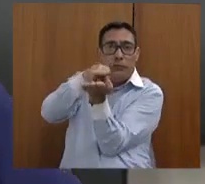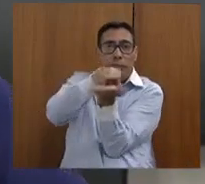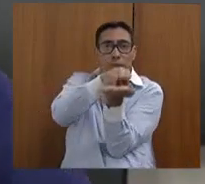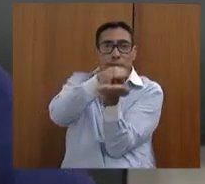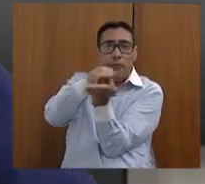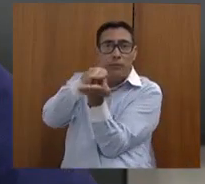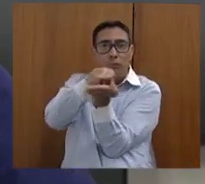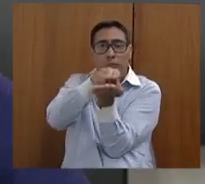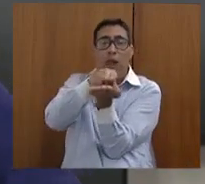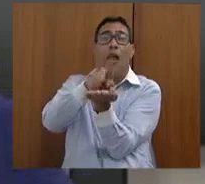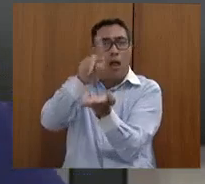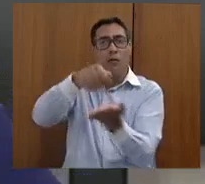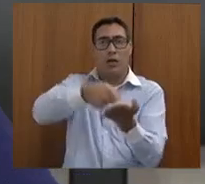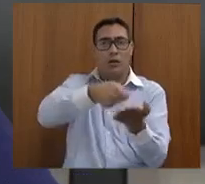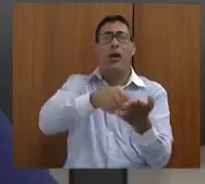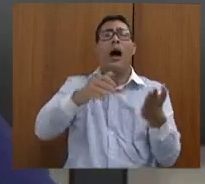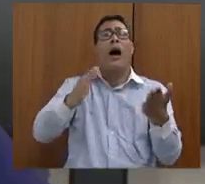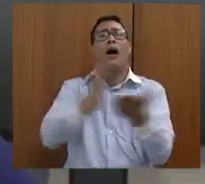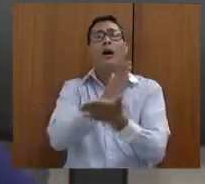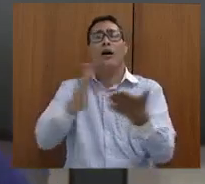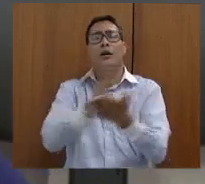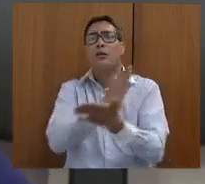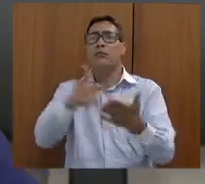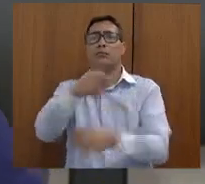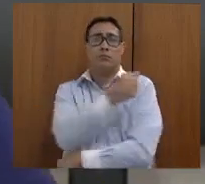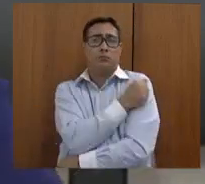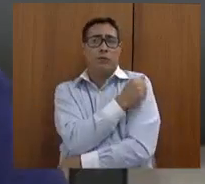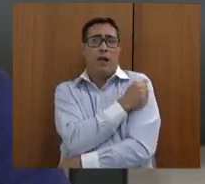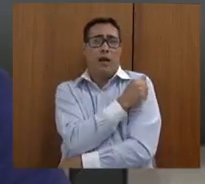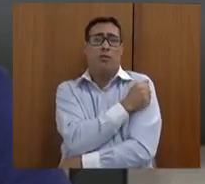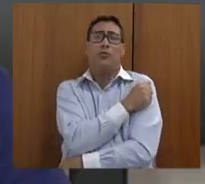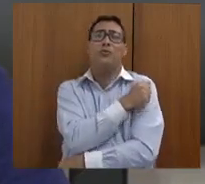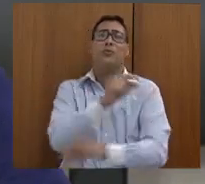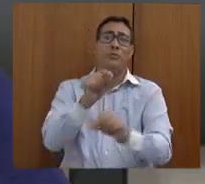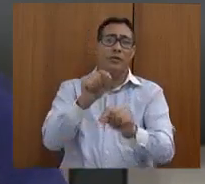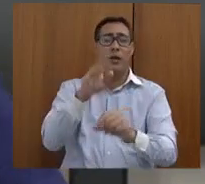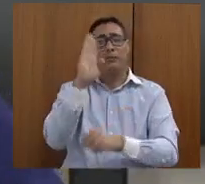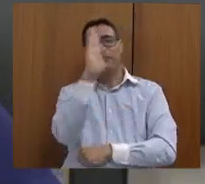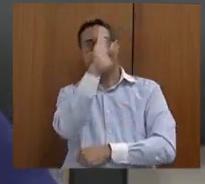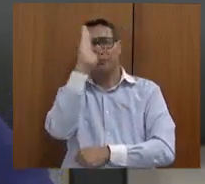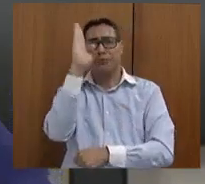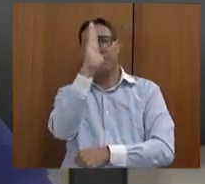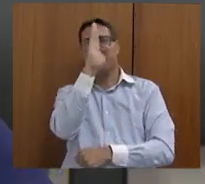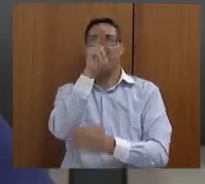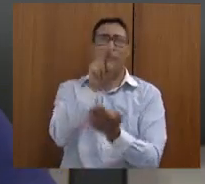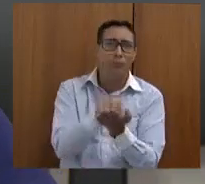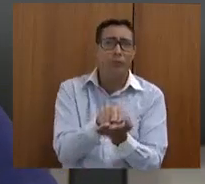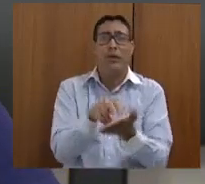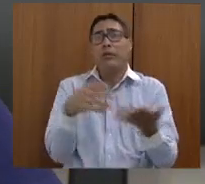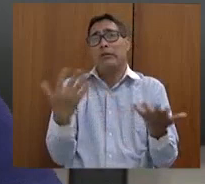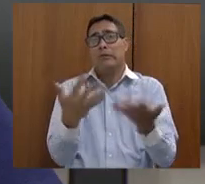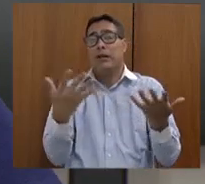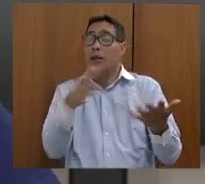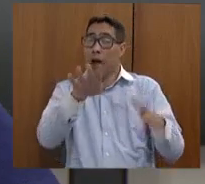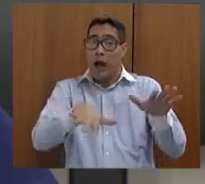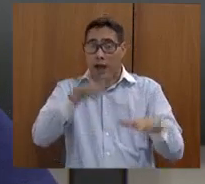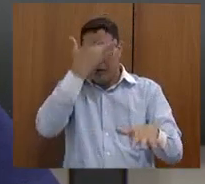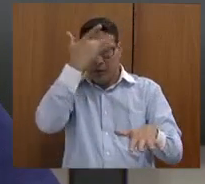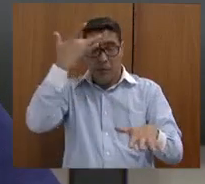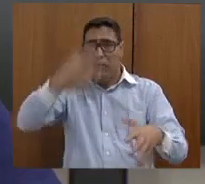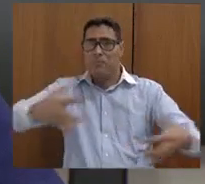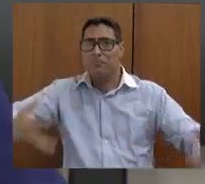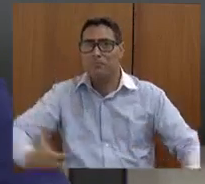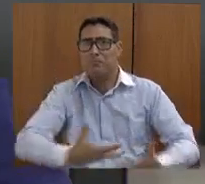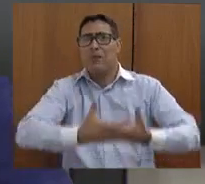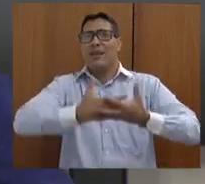servidor que às vezes um estudante passa mal carregada estudante é um tanto quanto constrangedor né